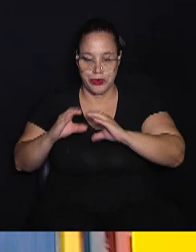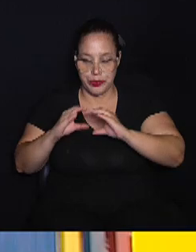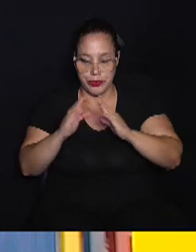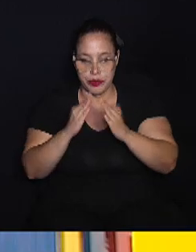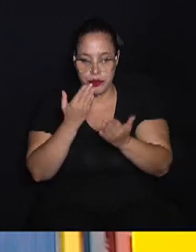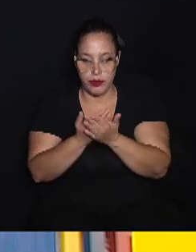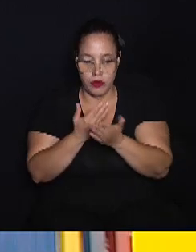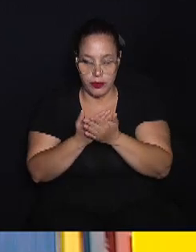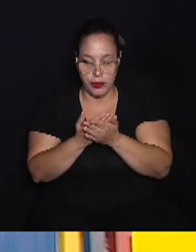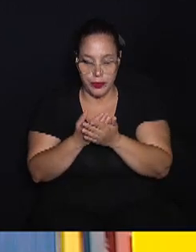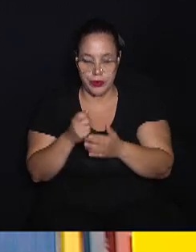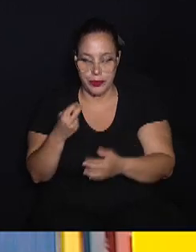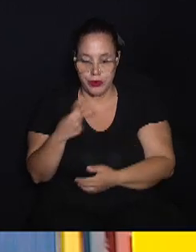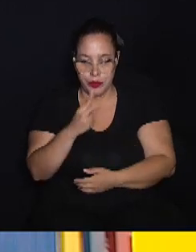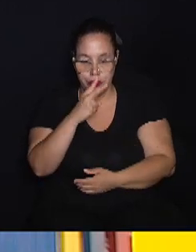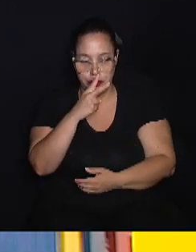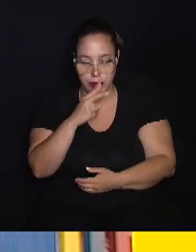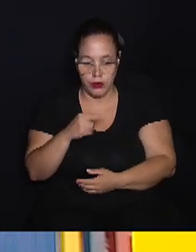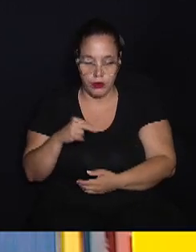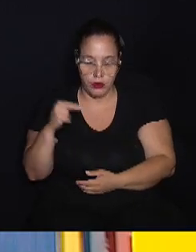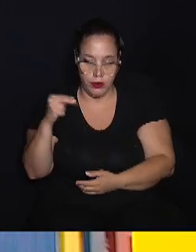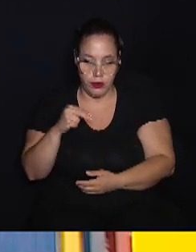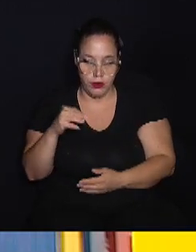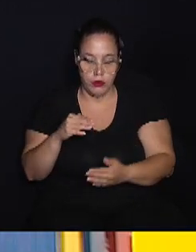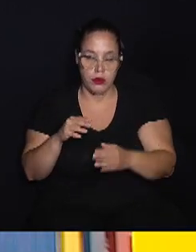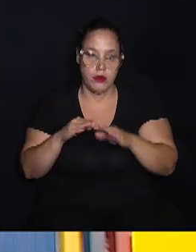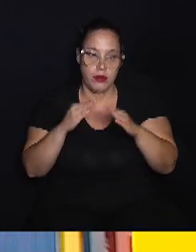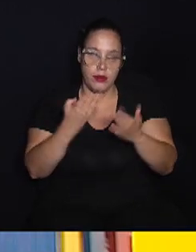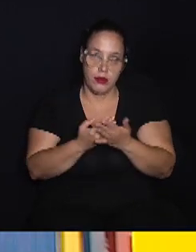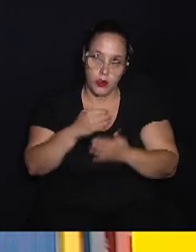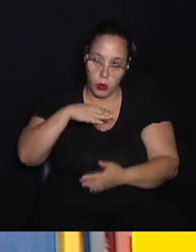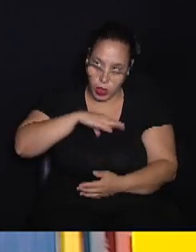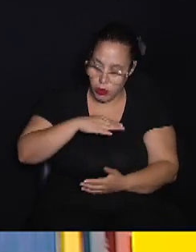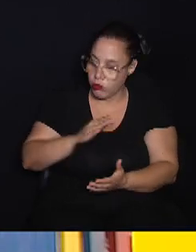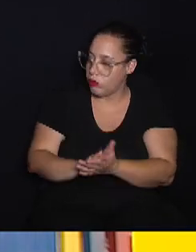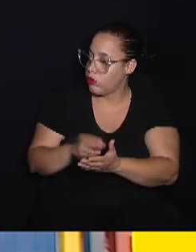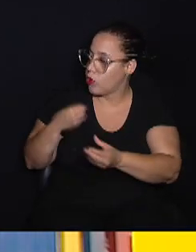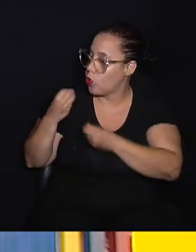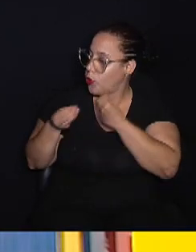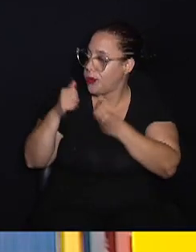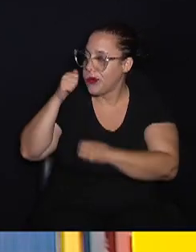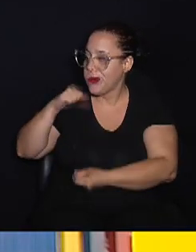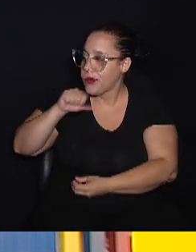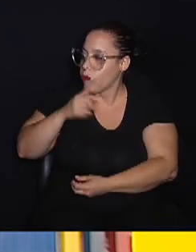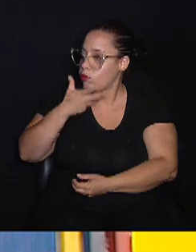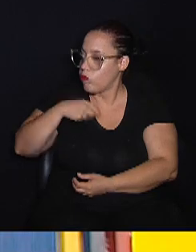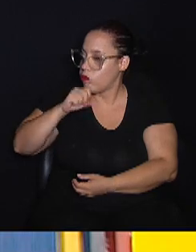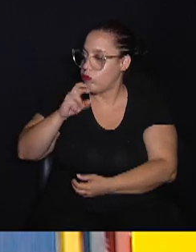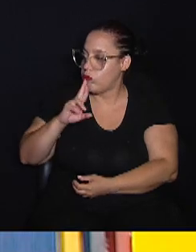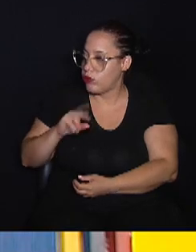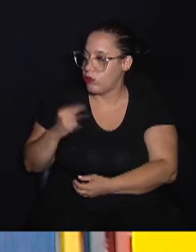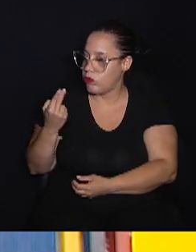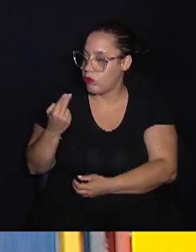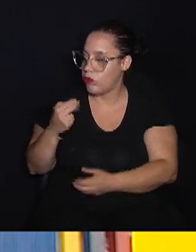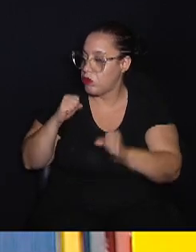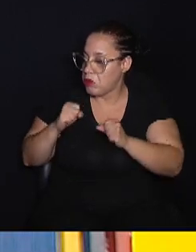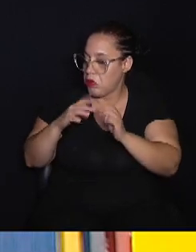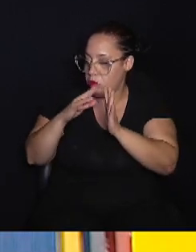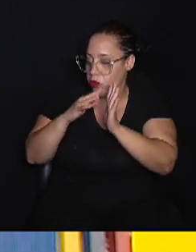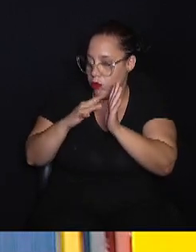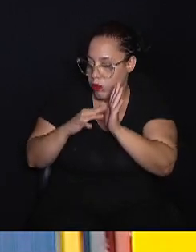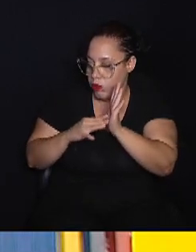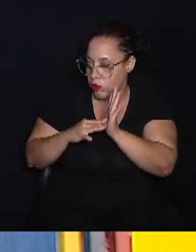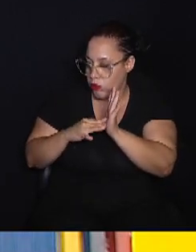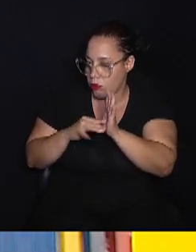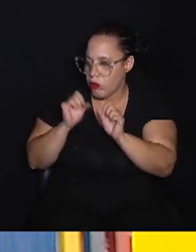e no dia 22 de novembro para as escolas da rede Municipal E como que os pais ou ou os responsáveis podem conferir essa lista